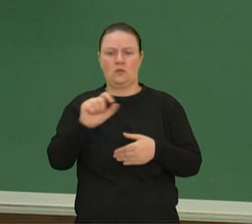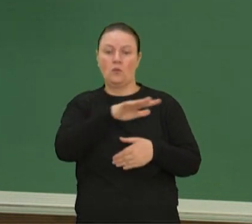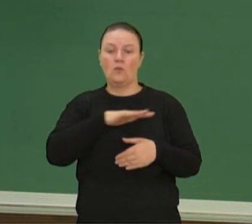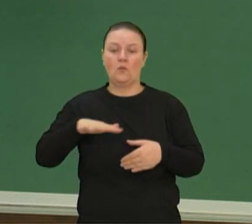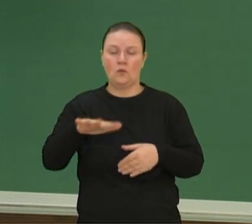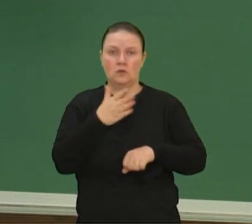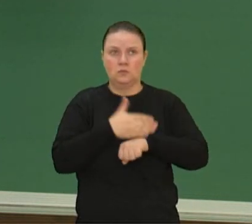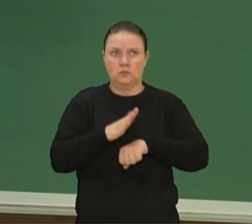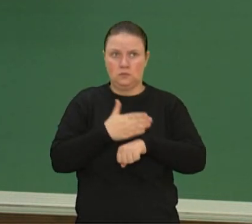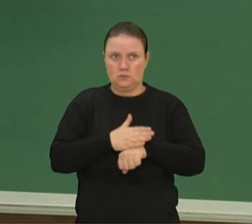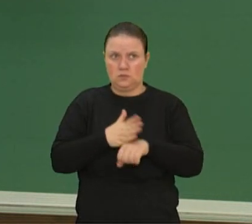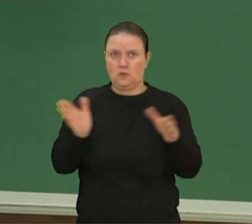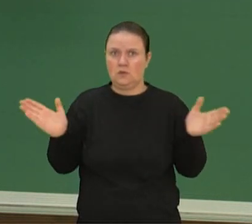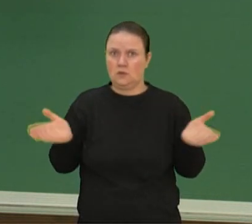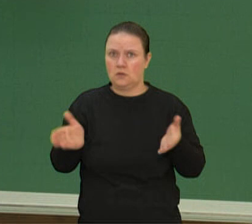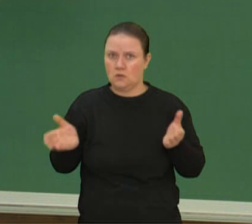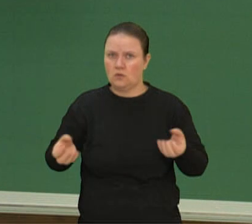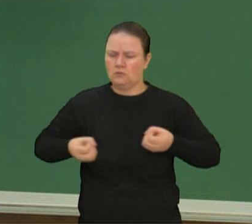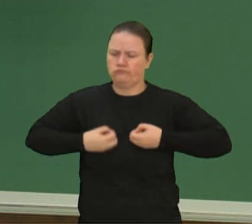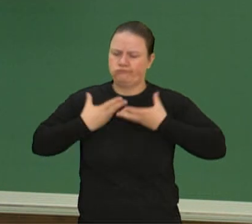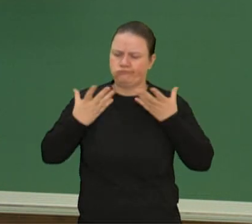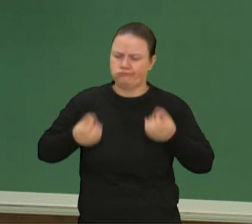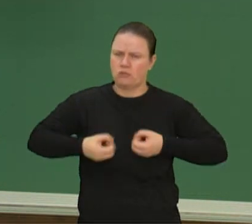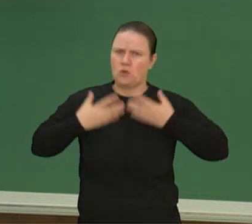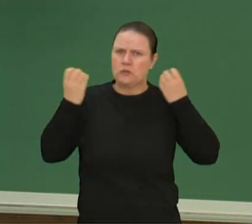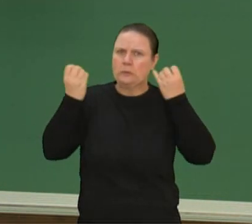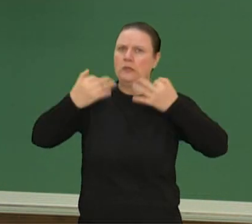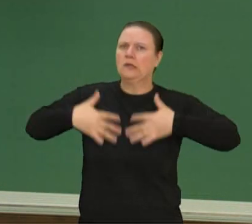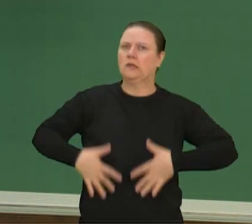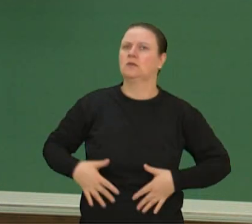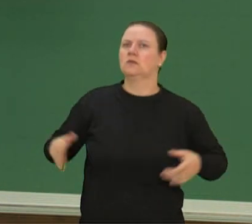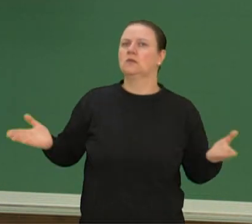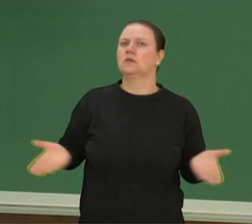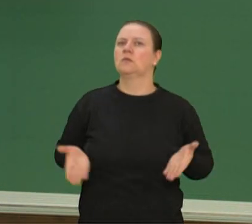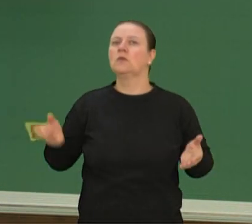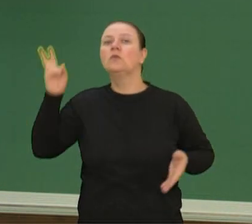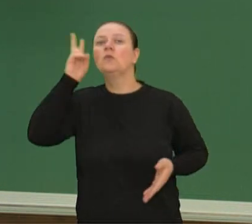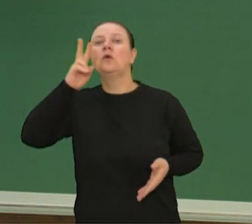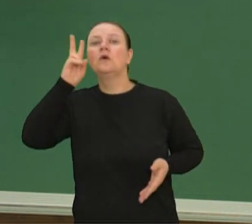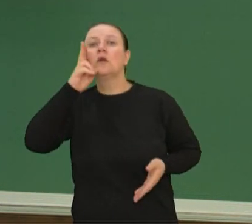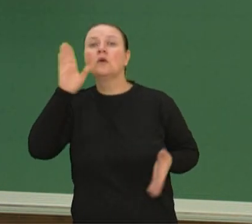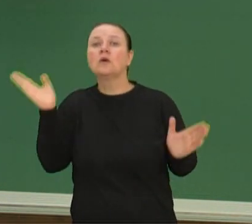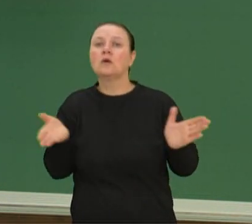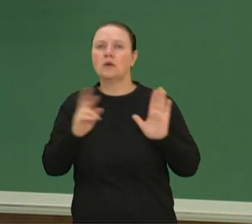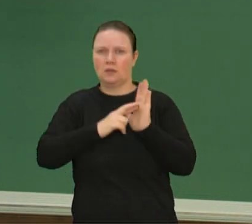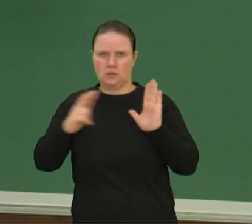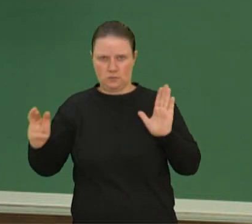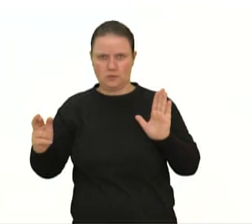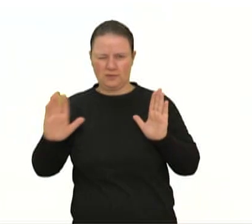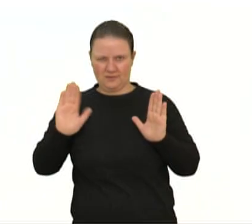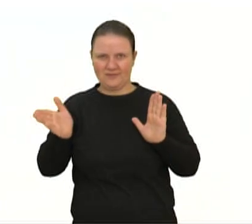agora, após a nossa explanação aqui durante a aula, você vai pensar, tentar relembrar e responder.